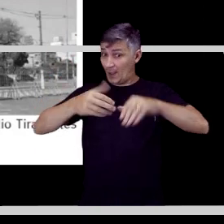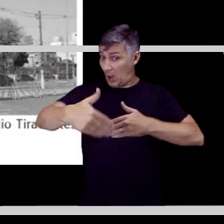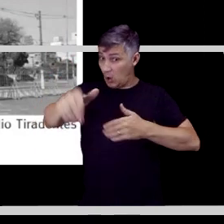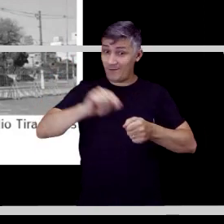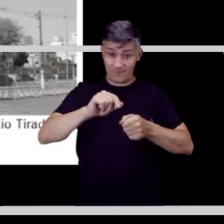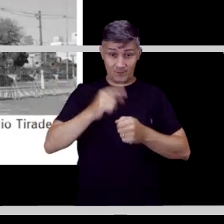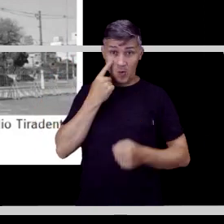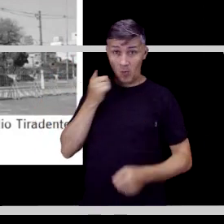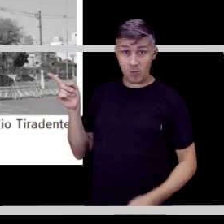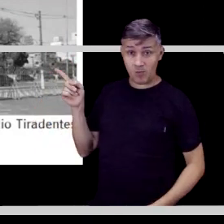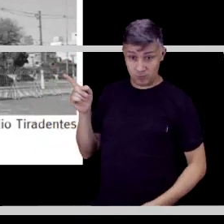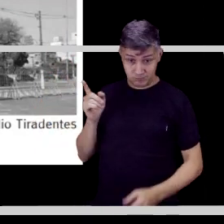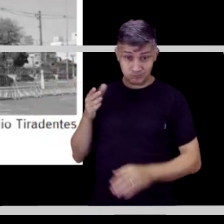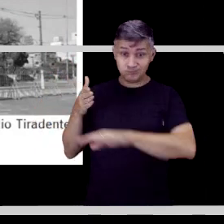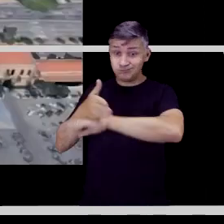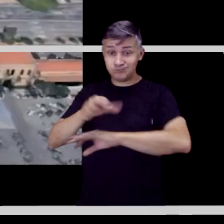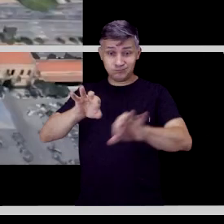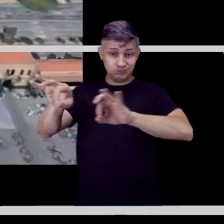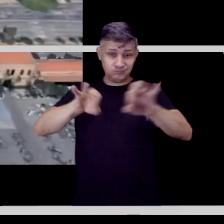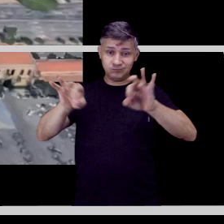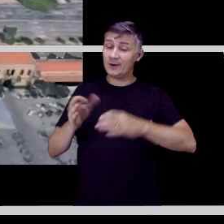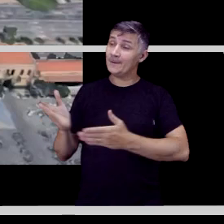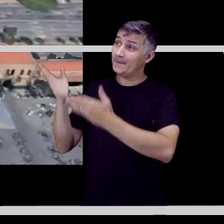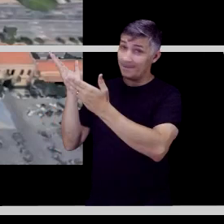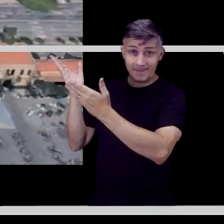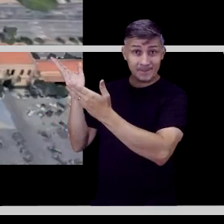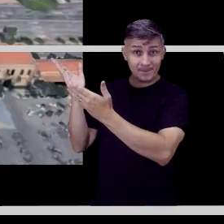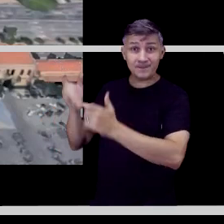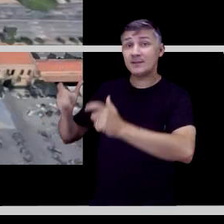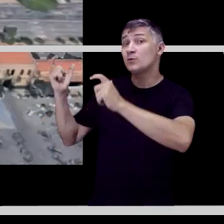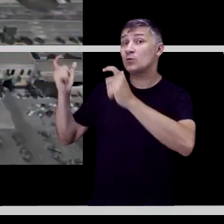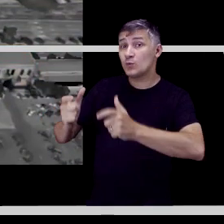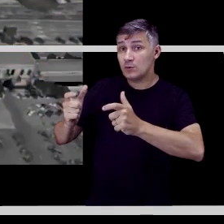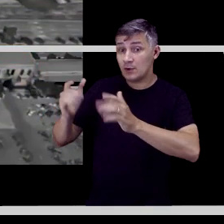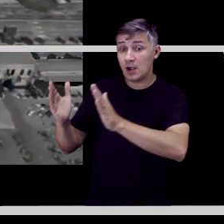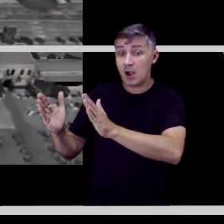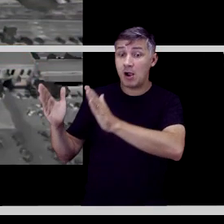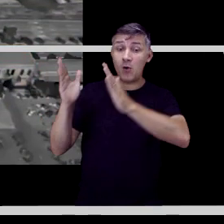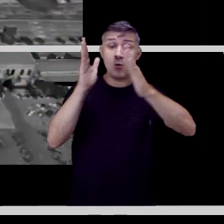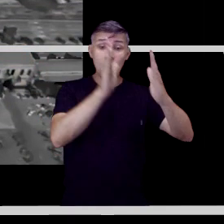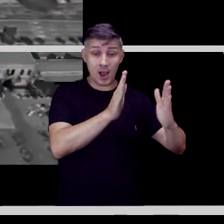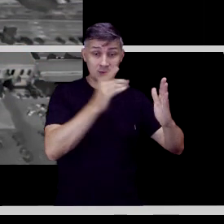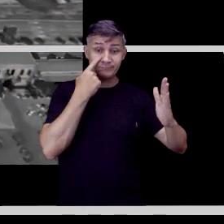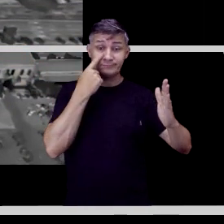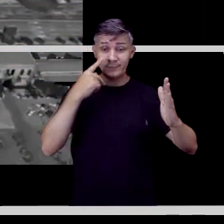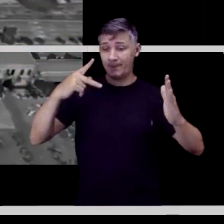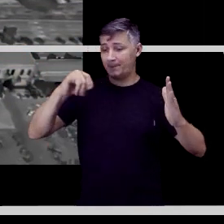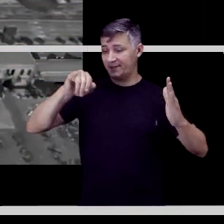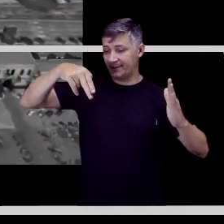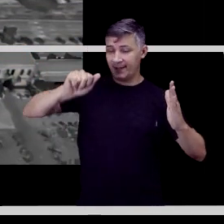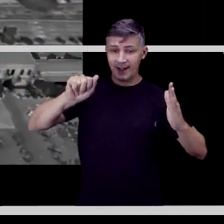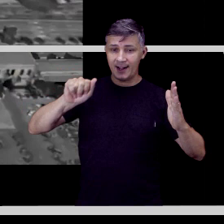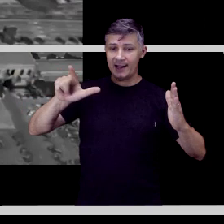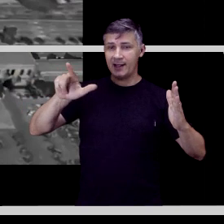está atuando, que é esse local ao lado, então, da Pina Luz, no